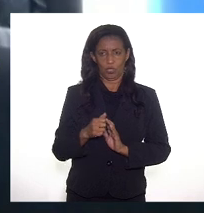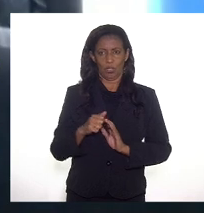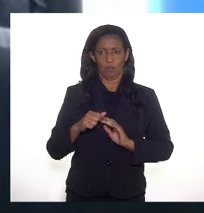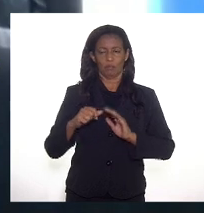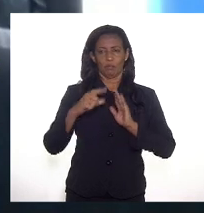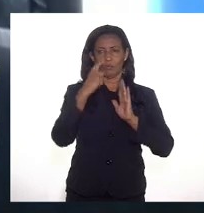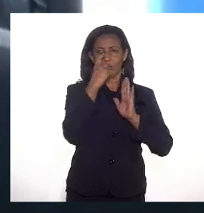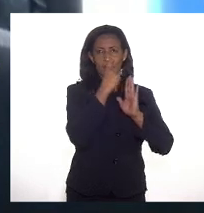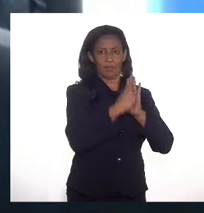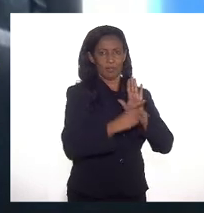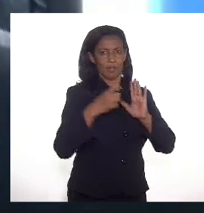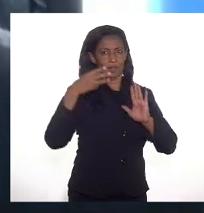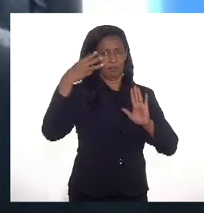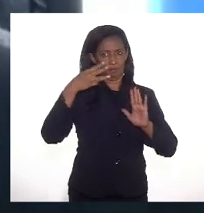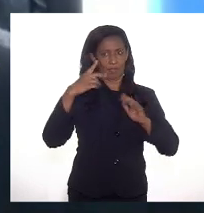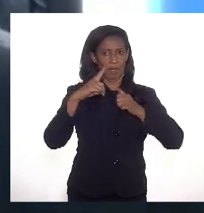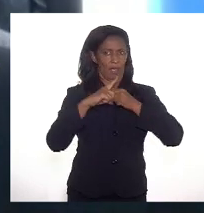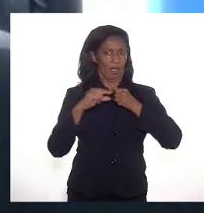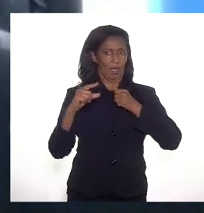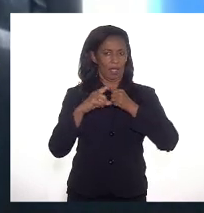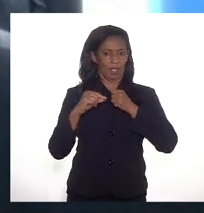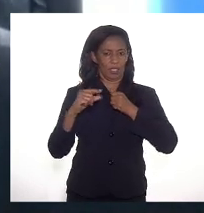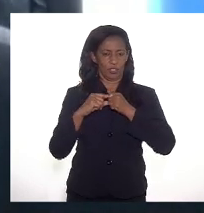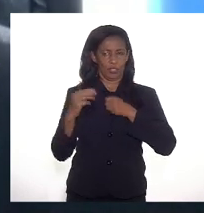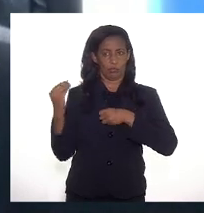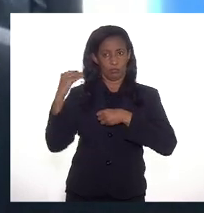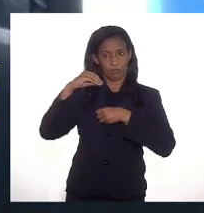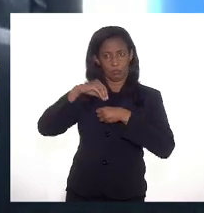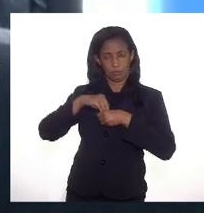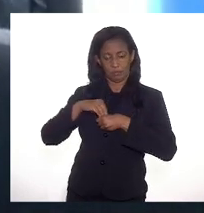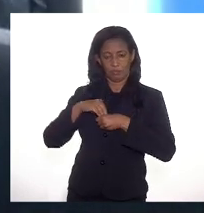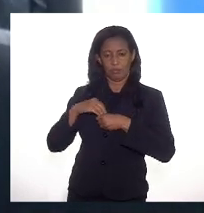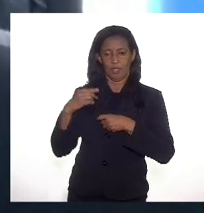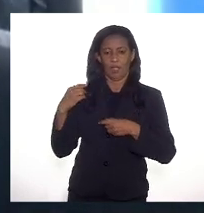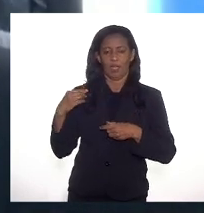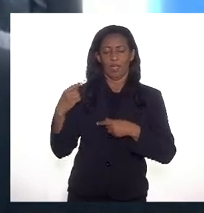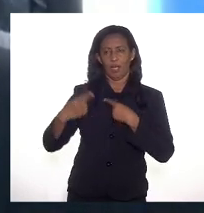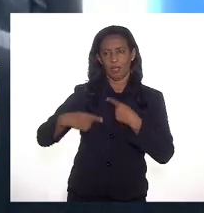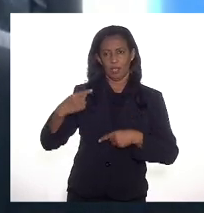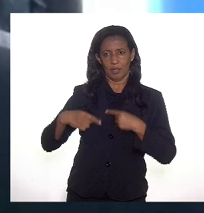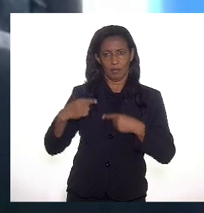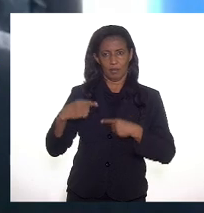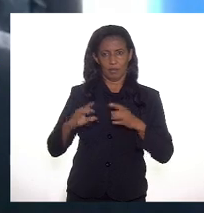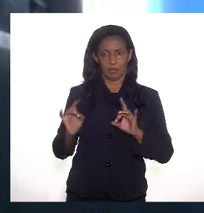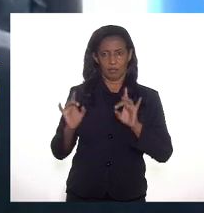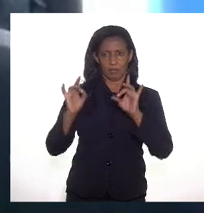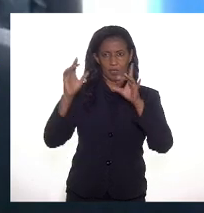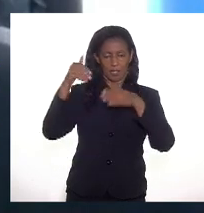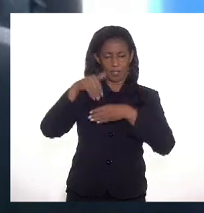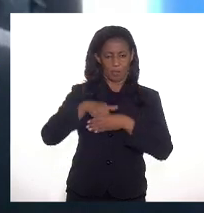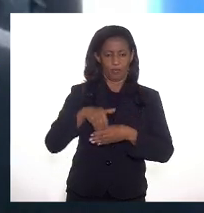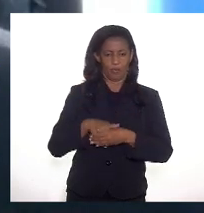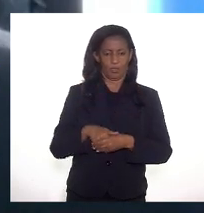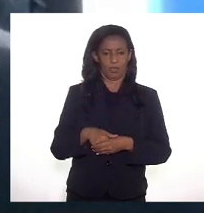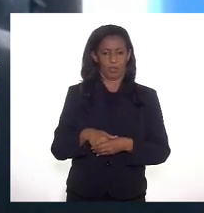parágrafo 3º e o artigo 47 do Regimento Interno, em tramitação ordinária e em votação,